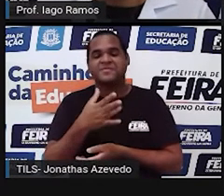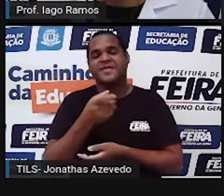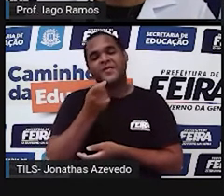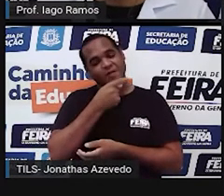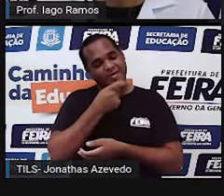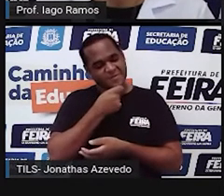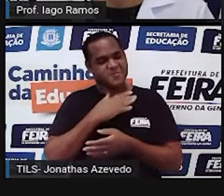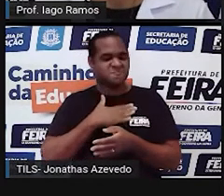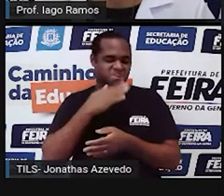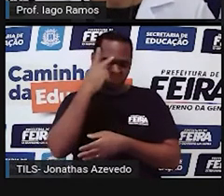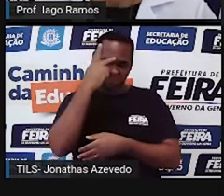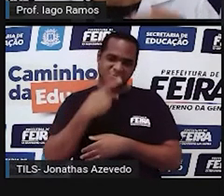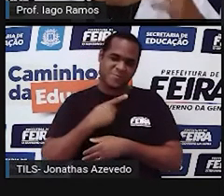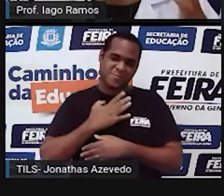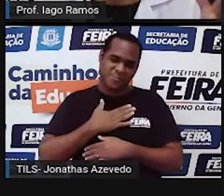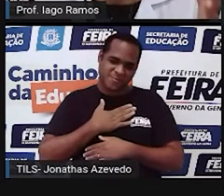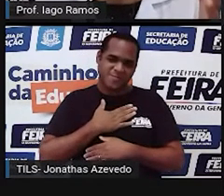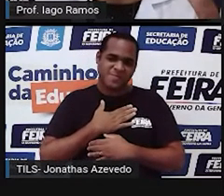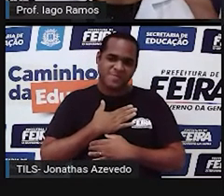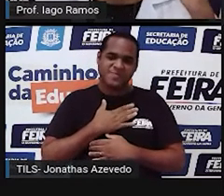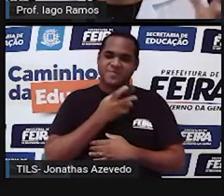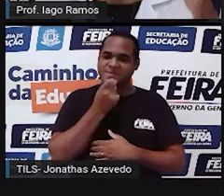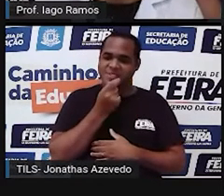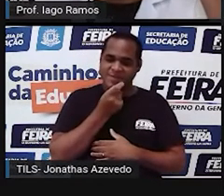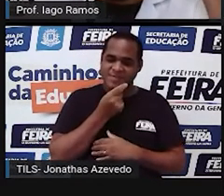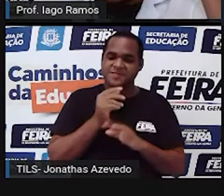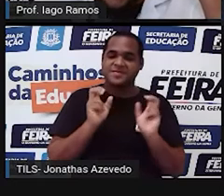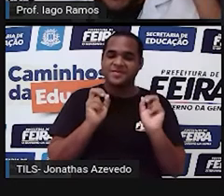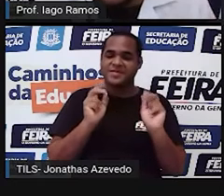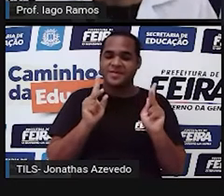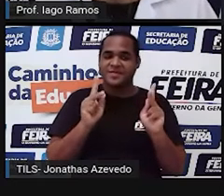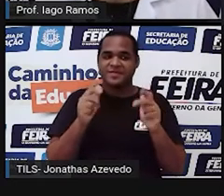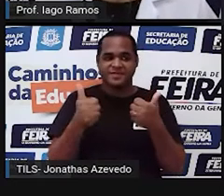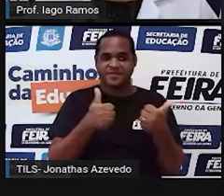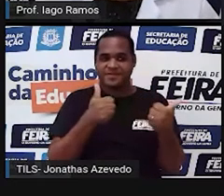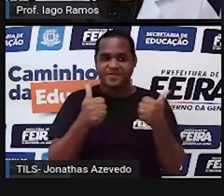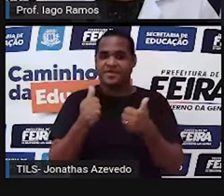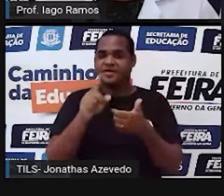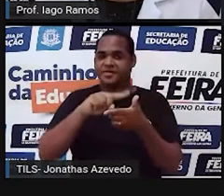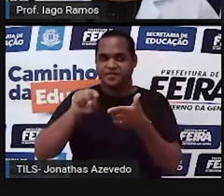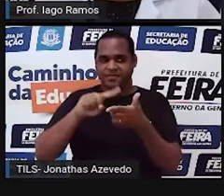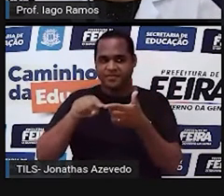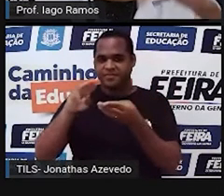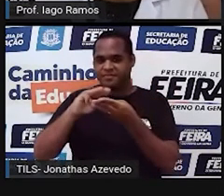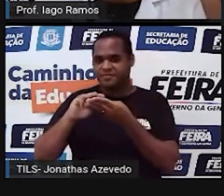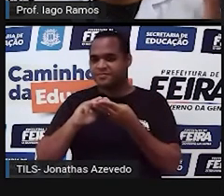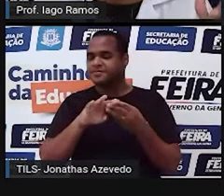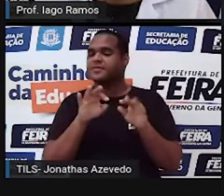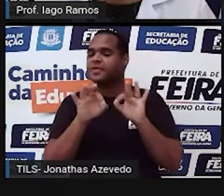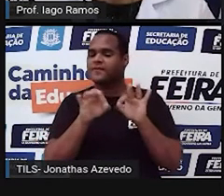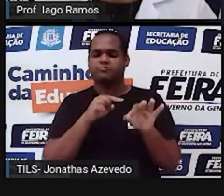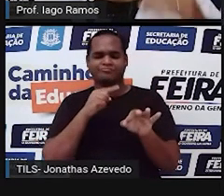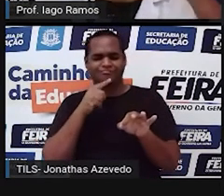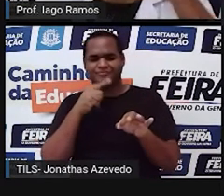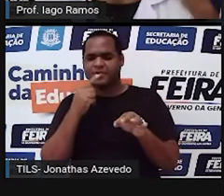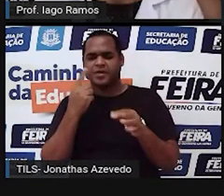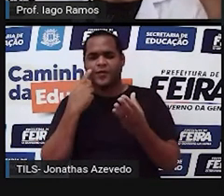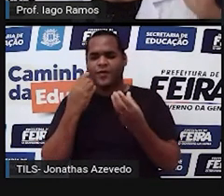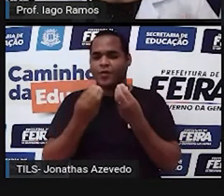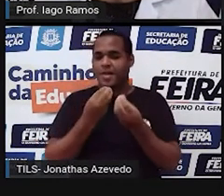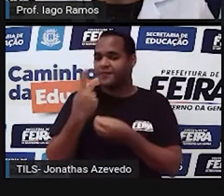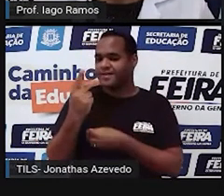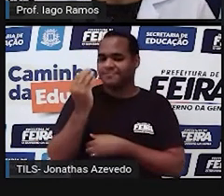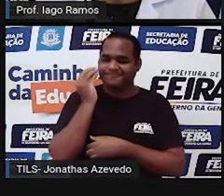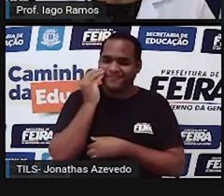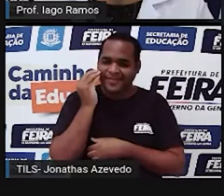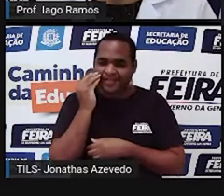achei engraçado, tá? Enfim, tá? Tem um problema de matemática para resolver, não sabe o que fazer? Você